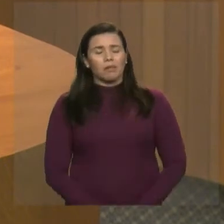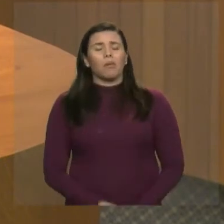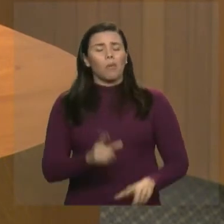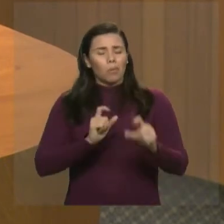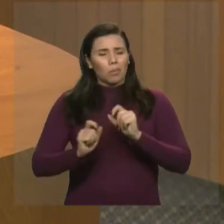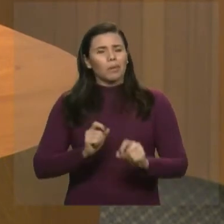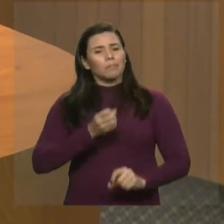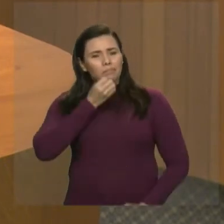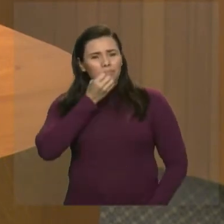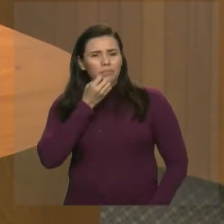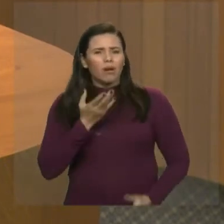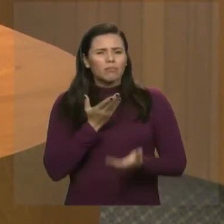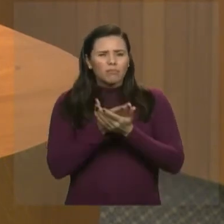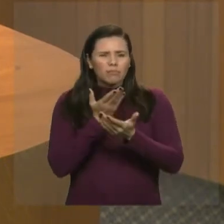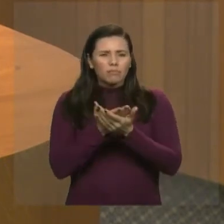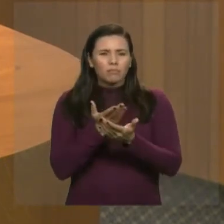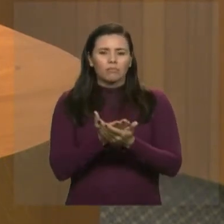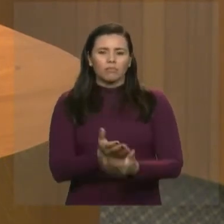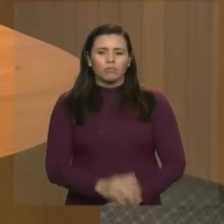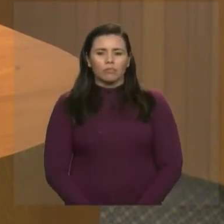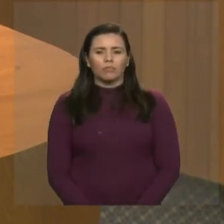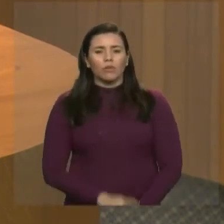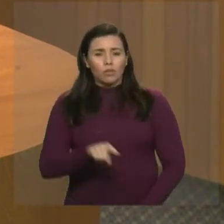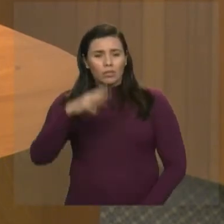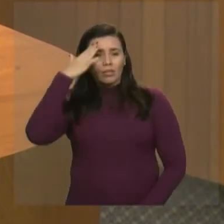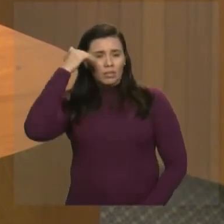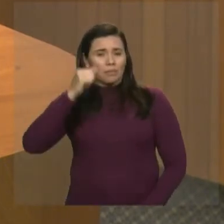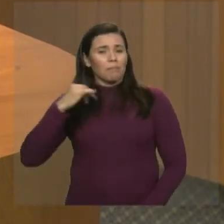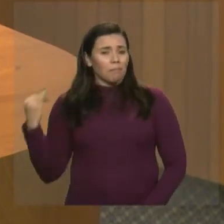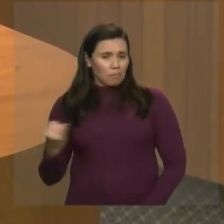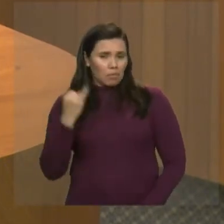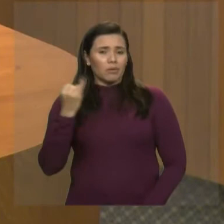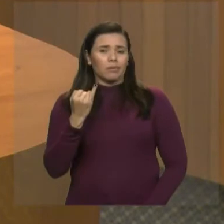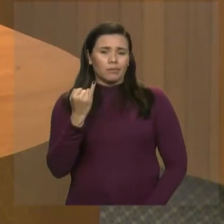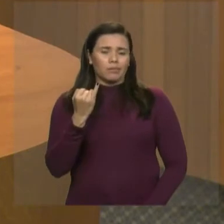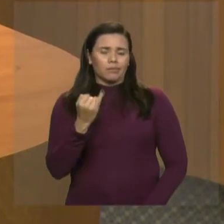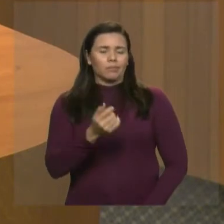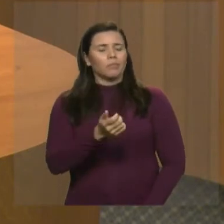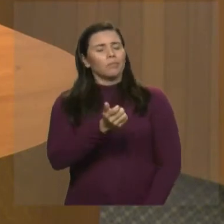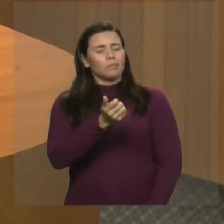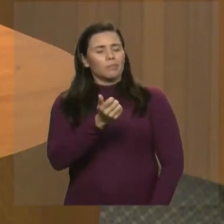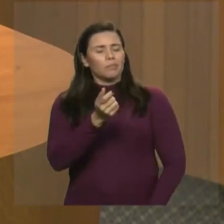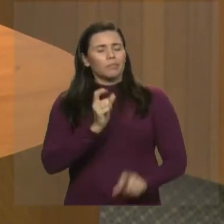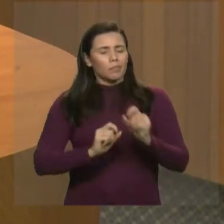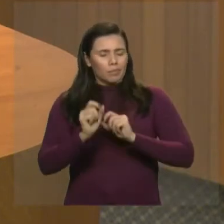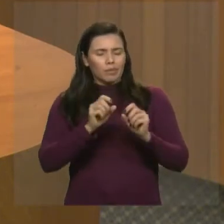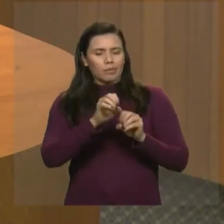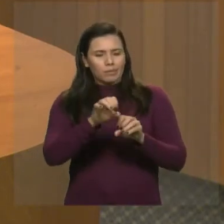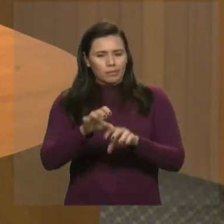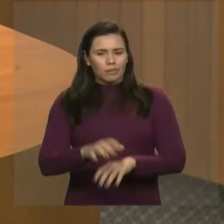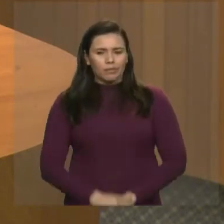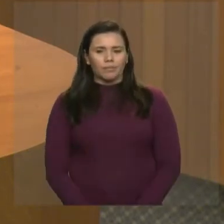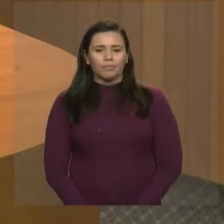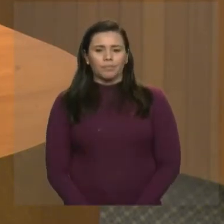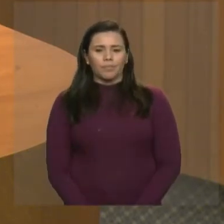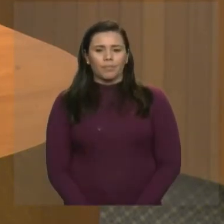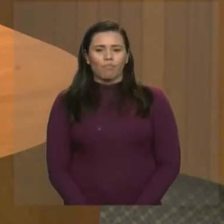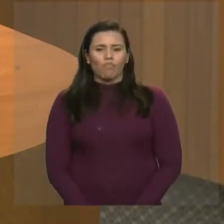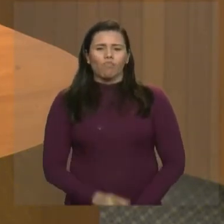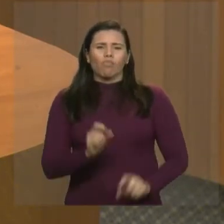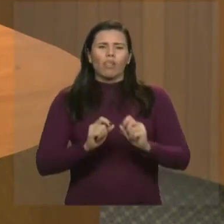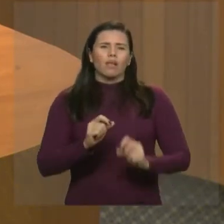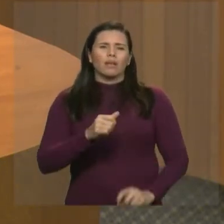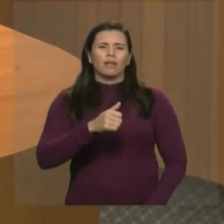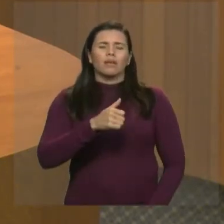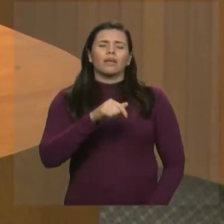adequada, é a escola. O município de Açailândia, cujo índice populacional está estimado em mais de 110